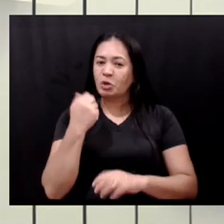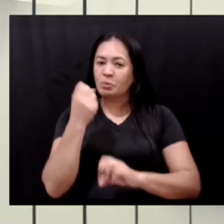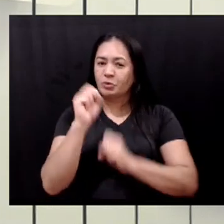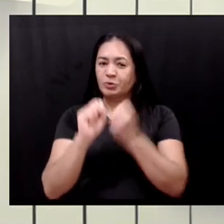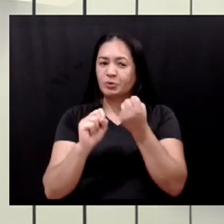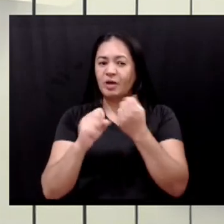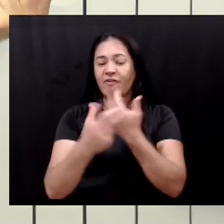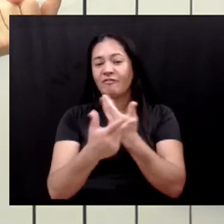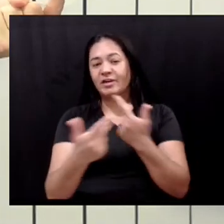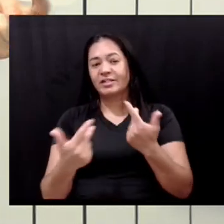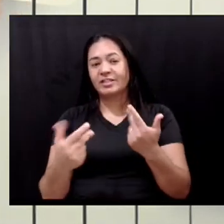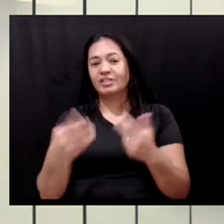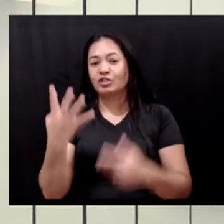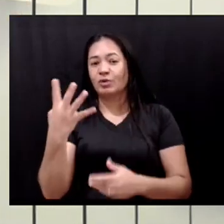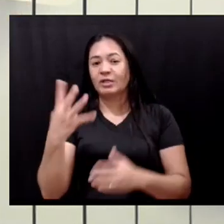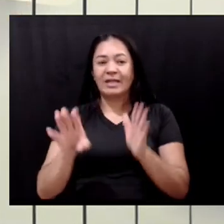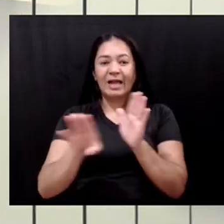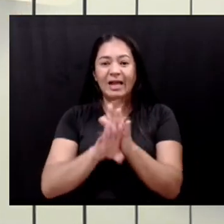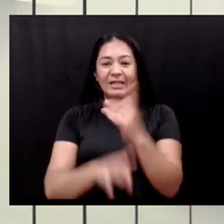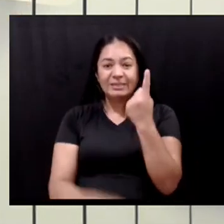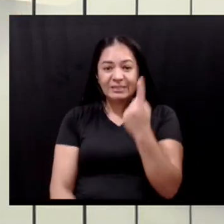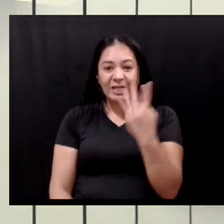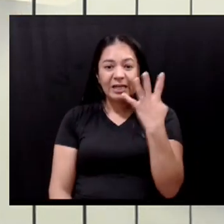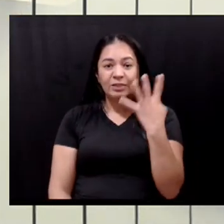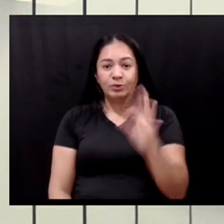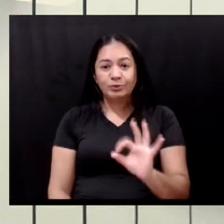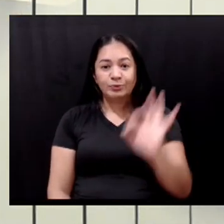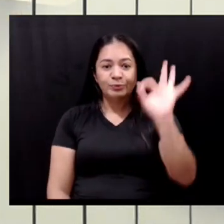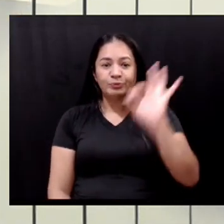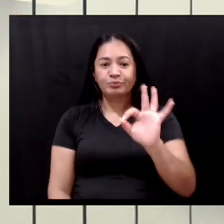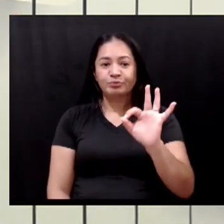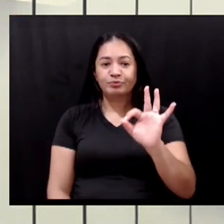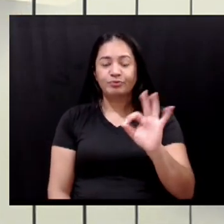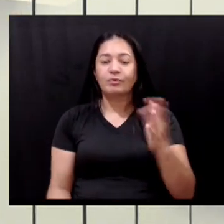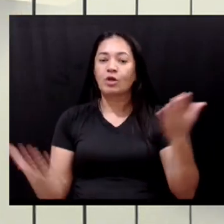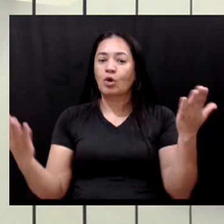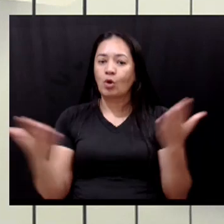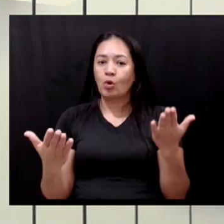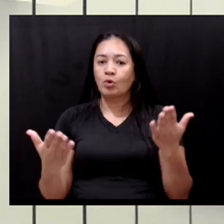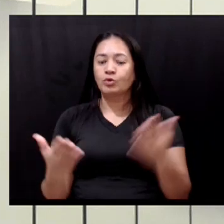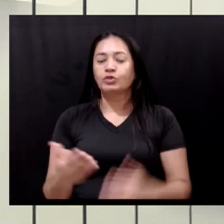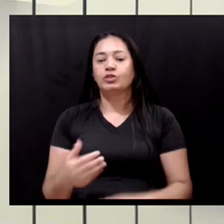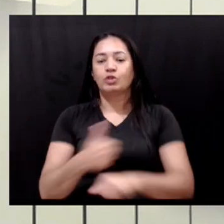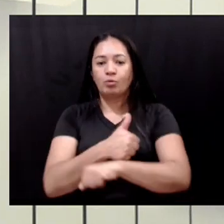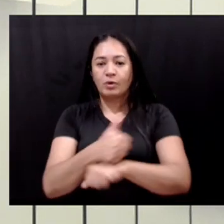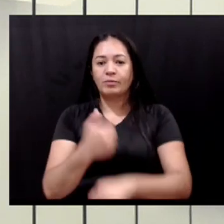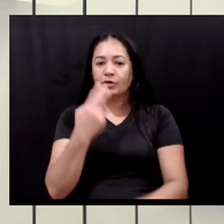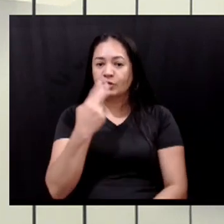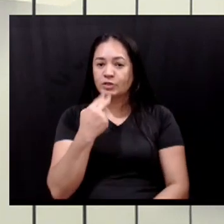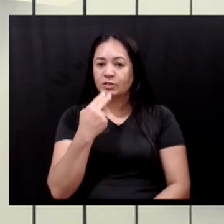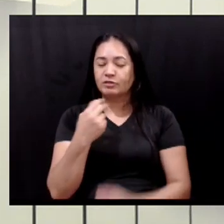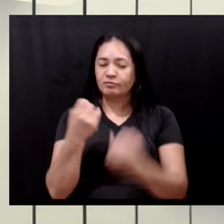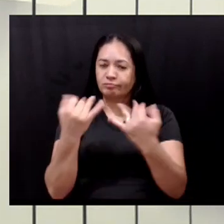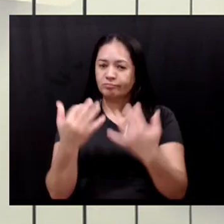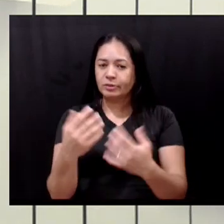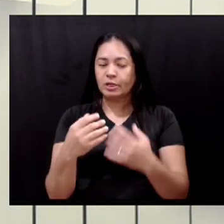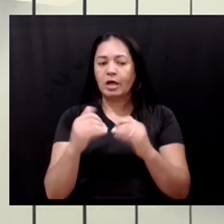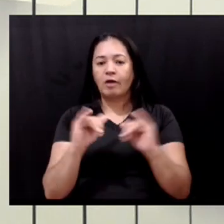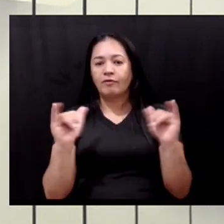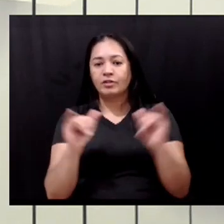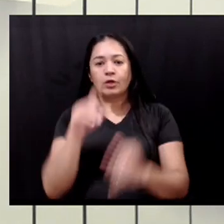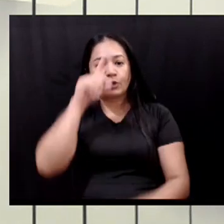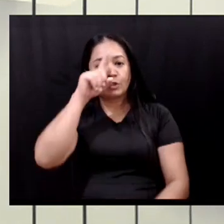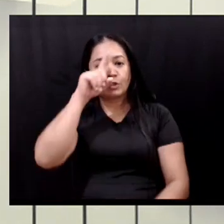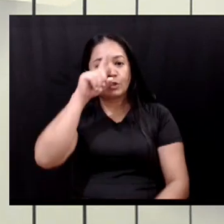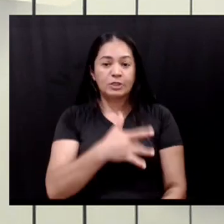até 14%. No quadro de hoje, uma nutricionista vai fazer um alerta sobre os perigos para a saúde e como